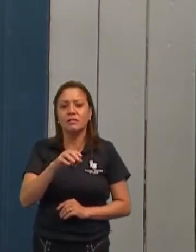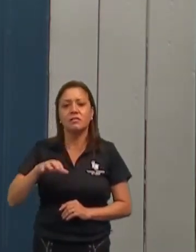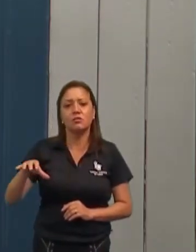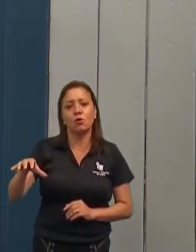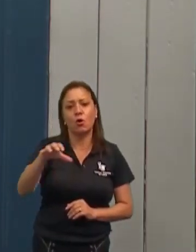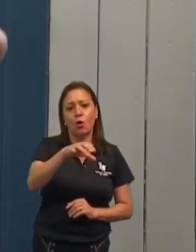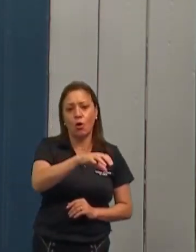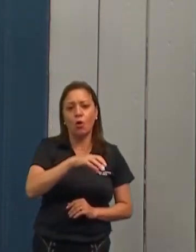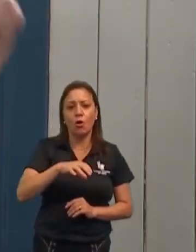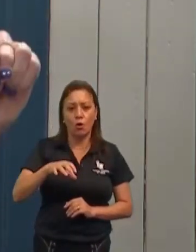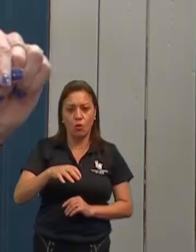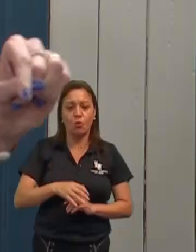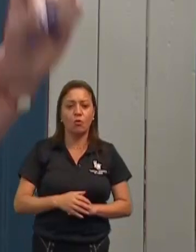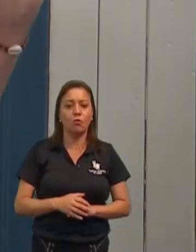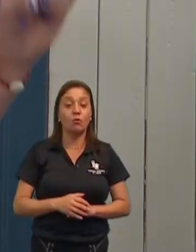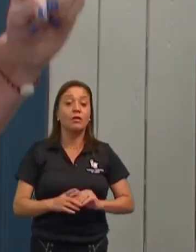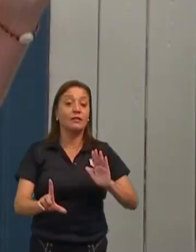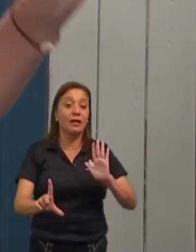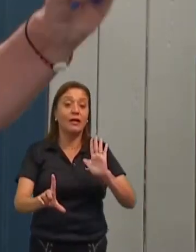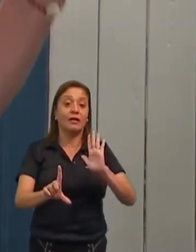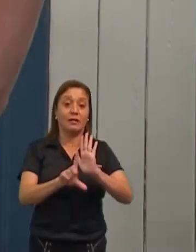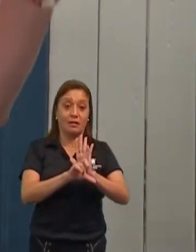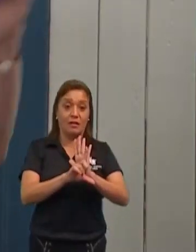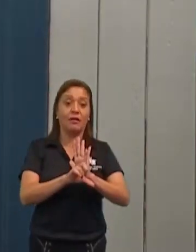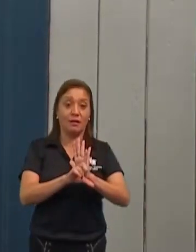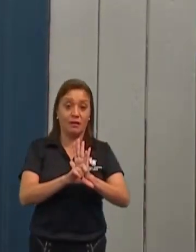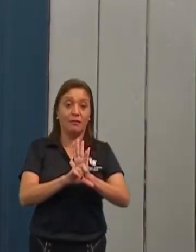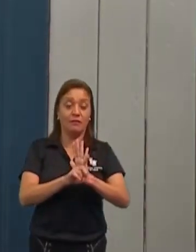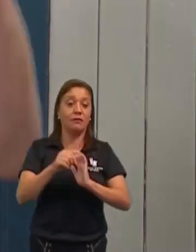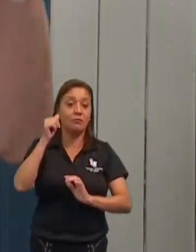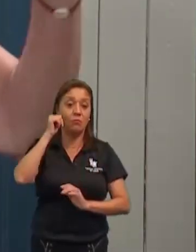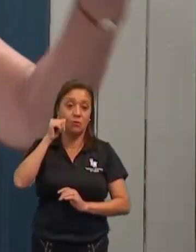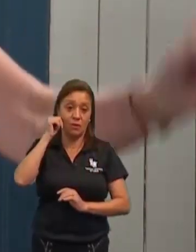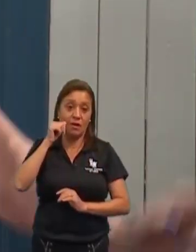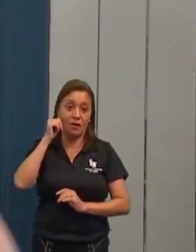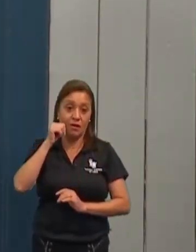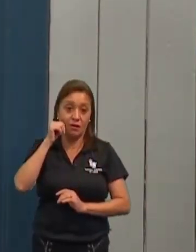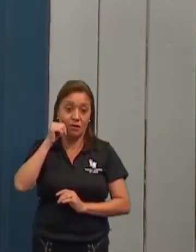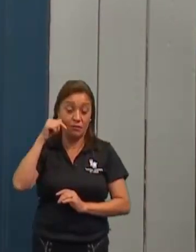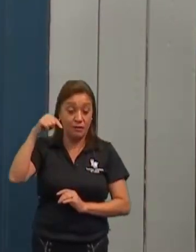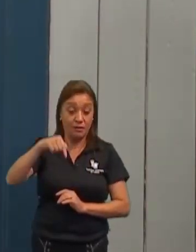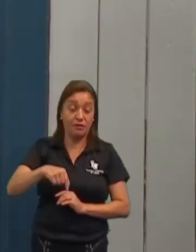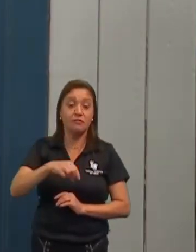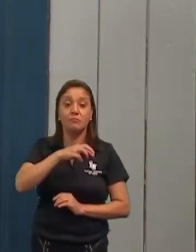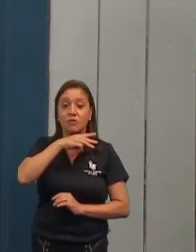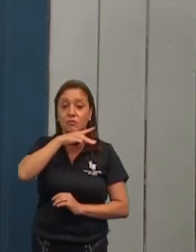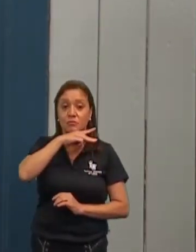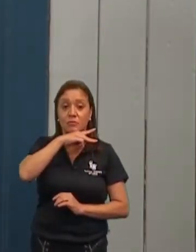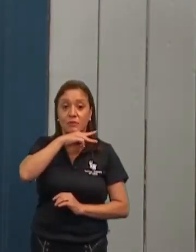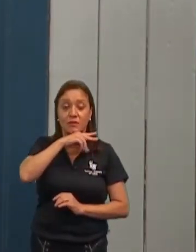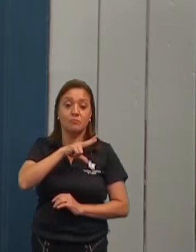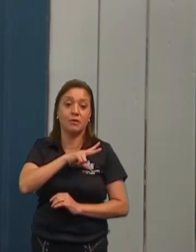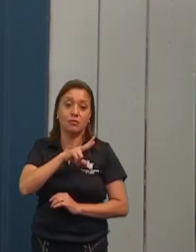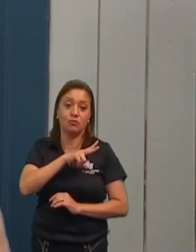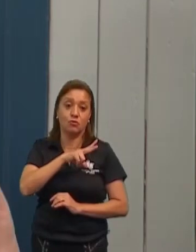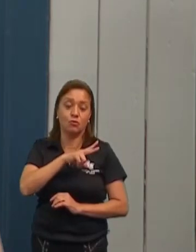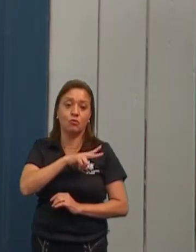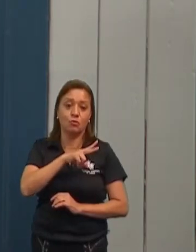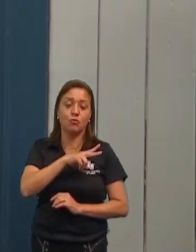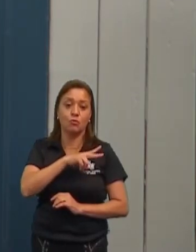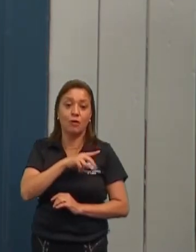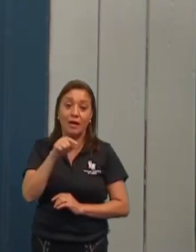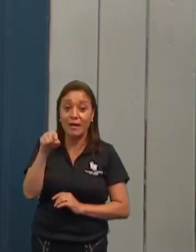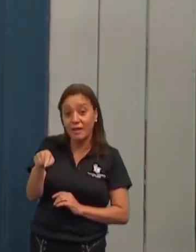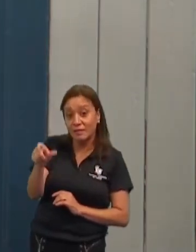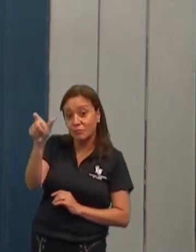da Lei Maria da Penha, é importante dizer que nós estamos no mês de março, em particular dos